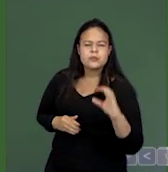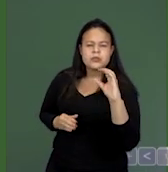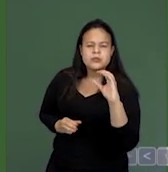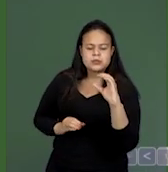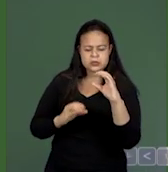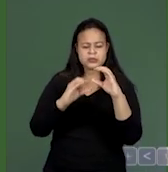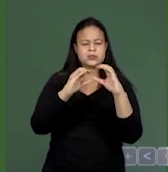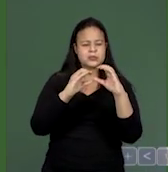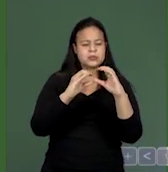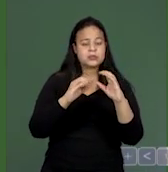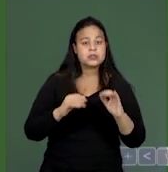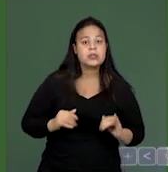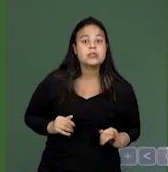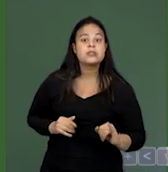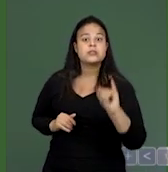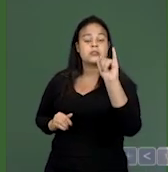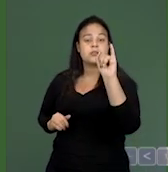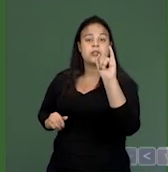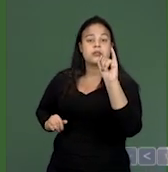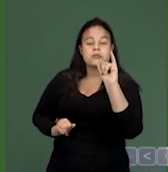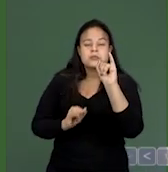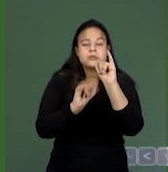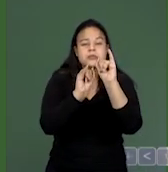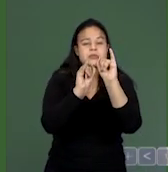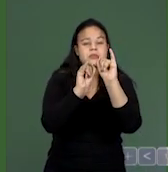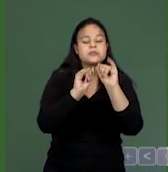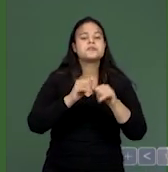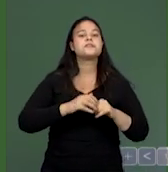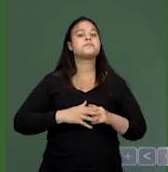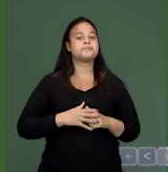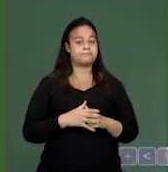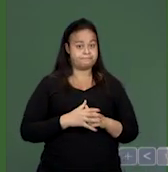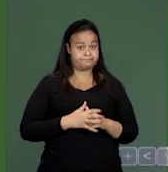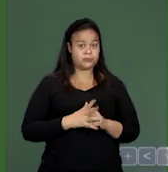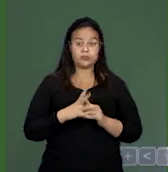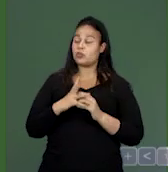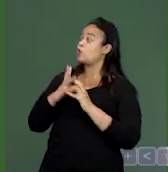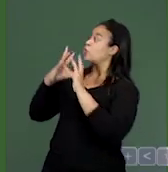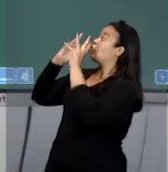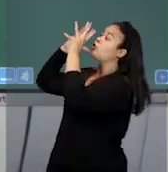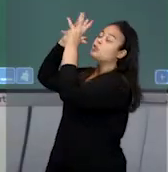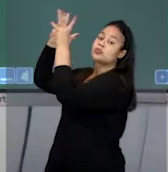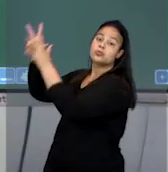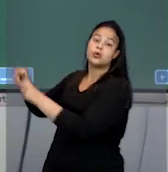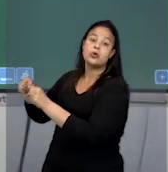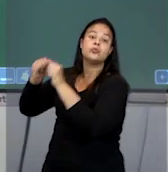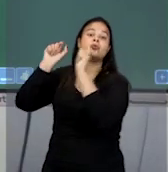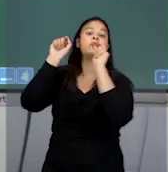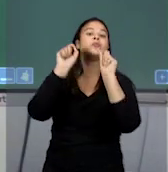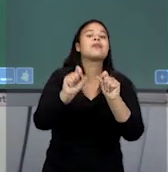Czinho, Izão, Izinho. Nesse caso aqui, todos vão ser o quê?